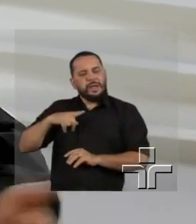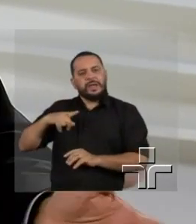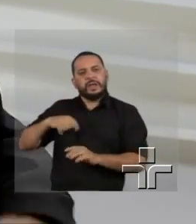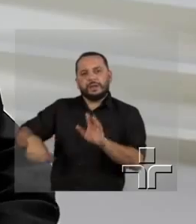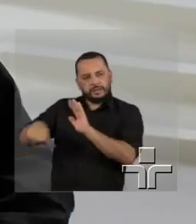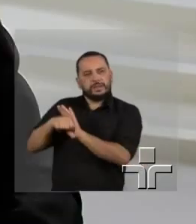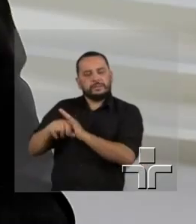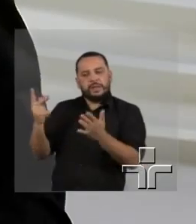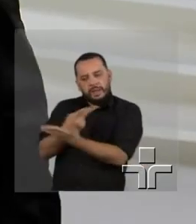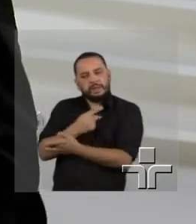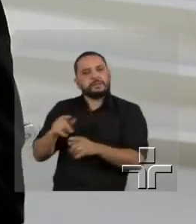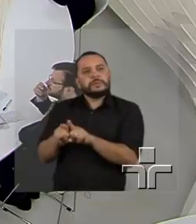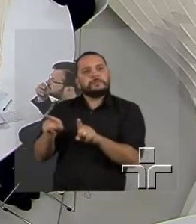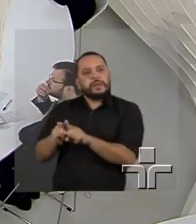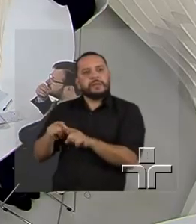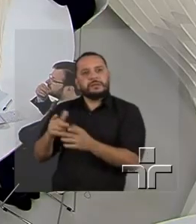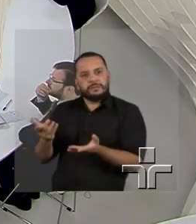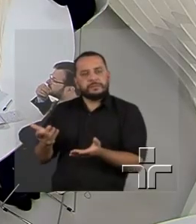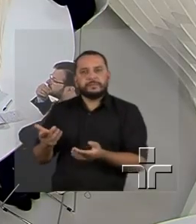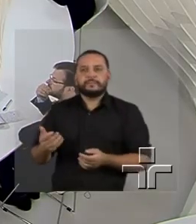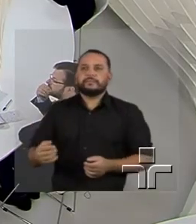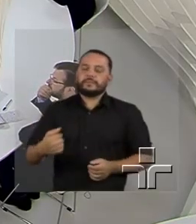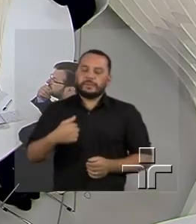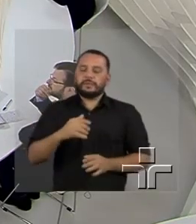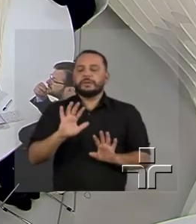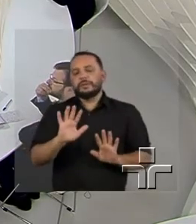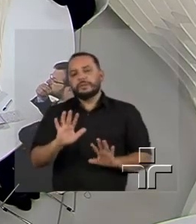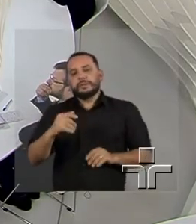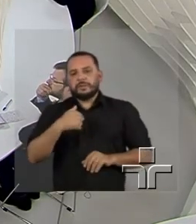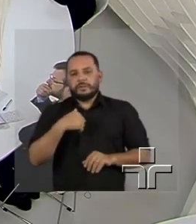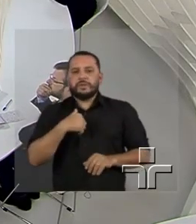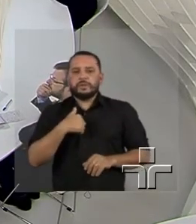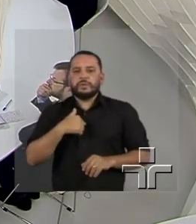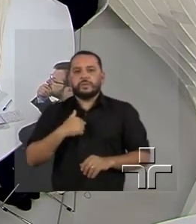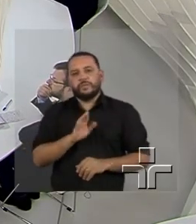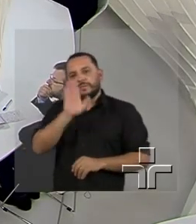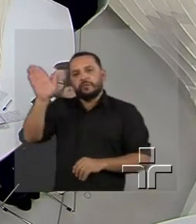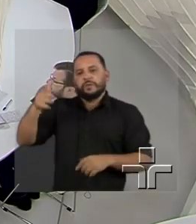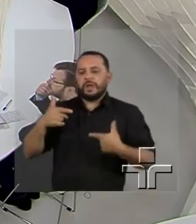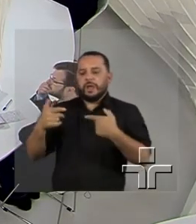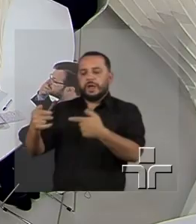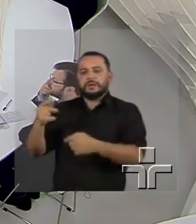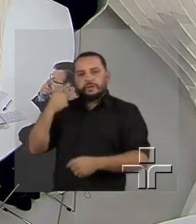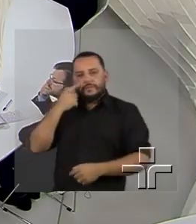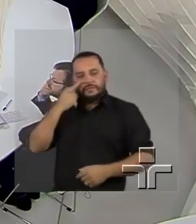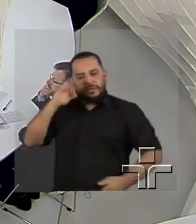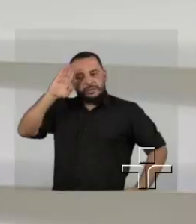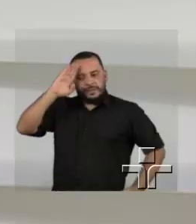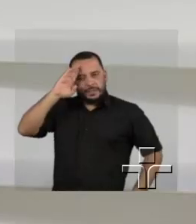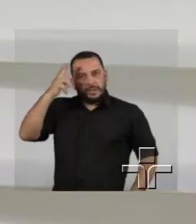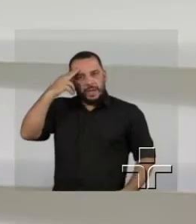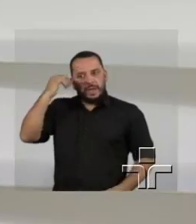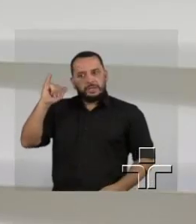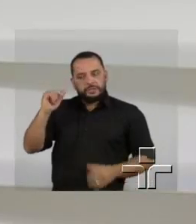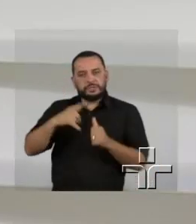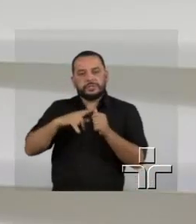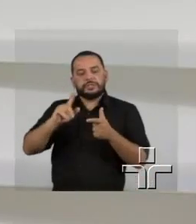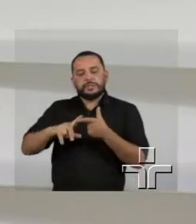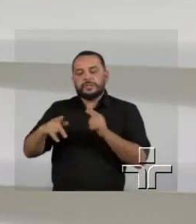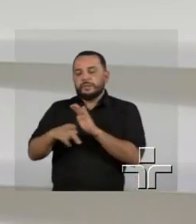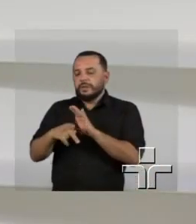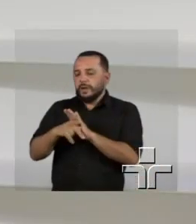com todo o crime organizado. Não é só com milícia. Milícia é crime organizado. A gente está separando. Tem algumas